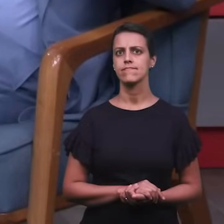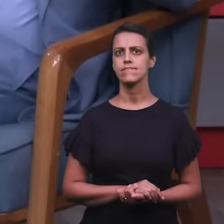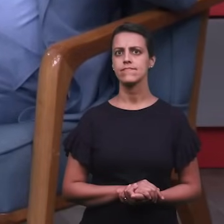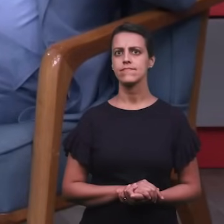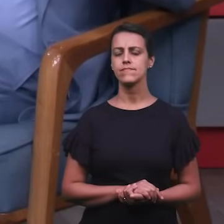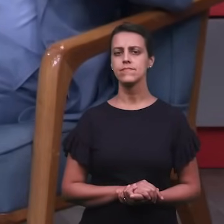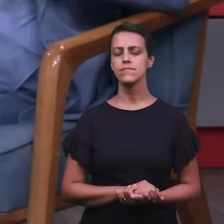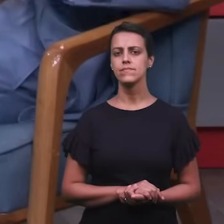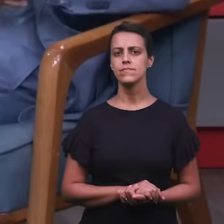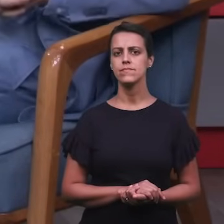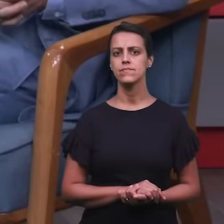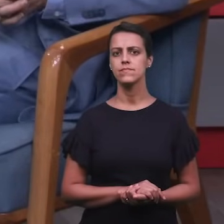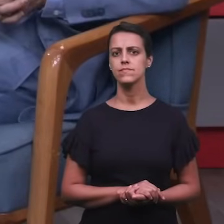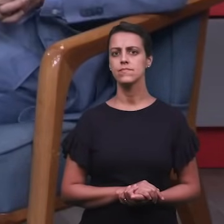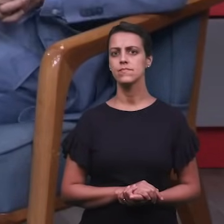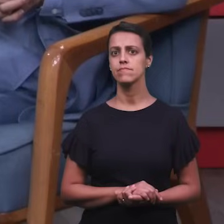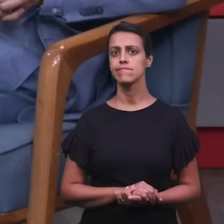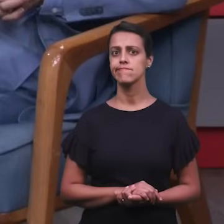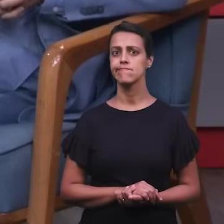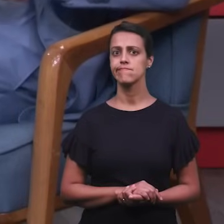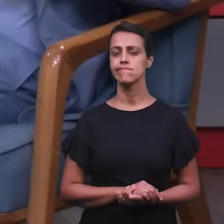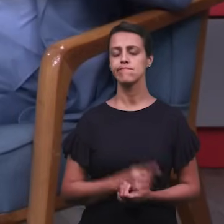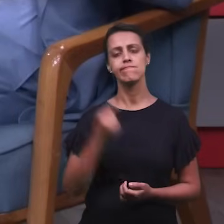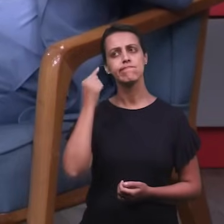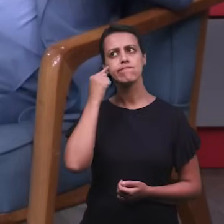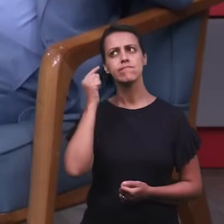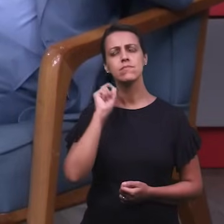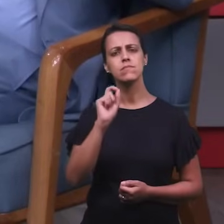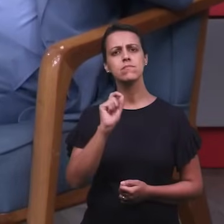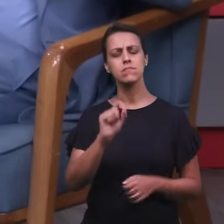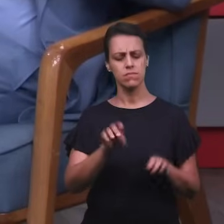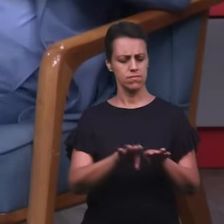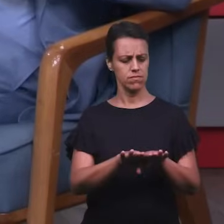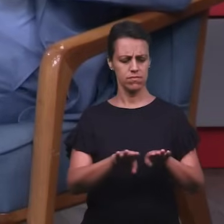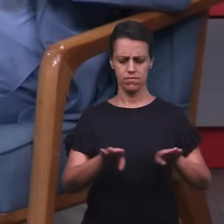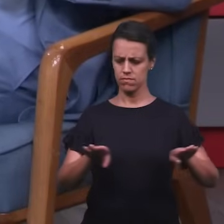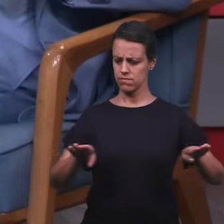era de se esperar que à mesa,